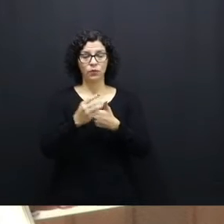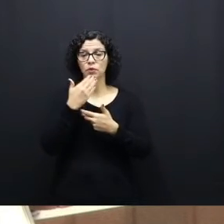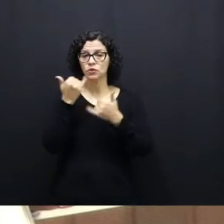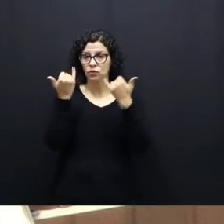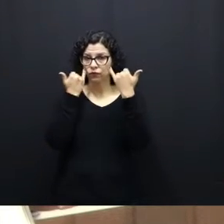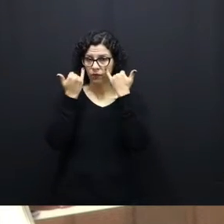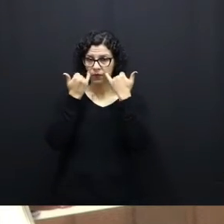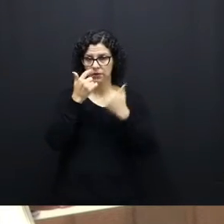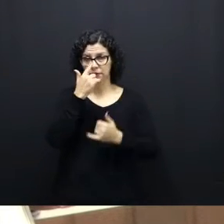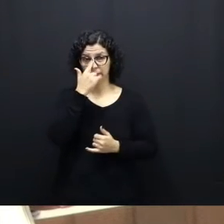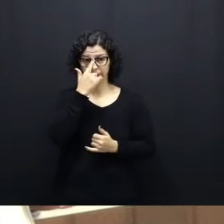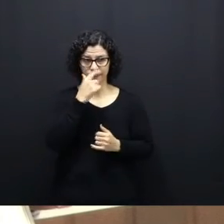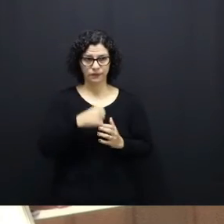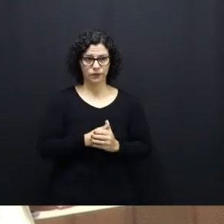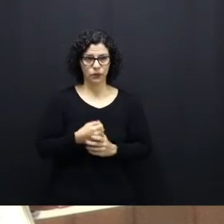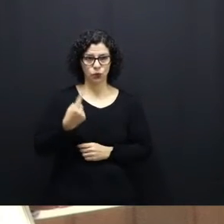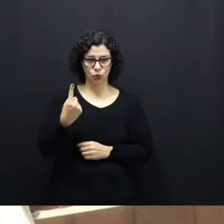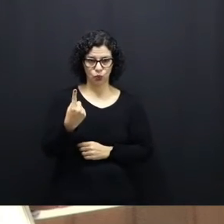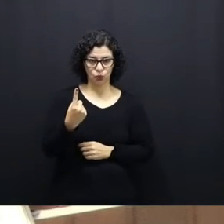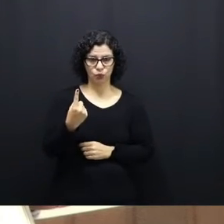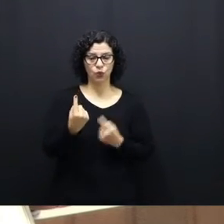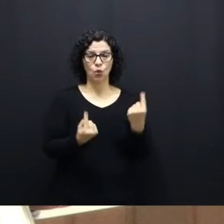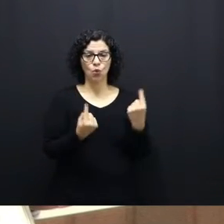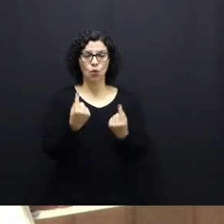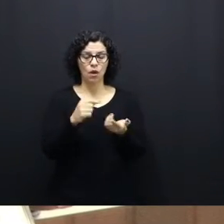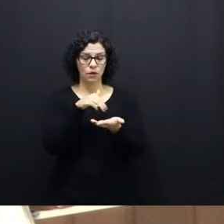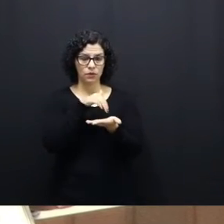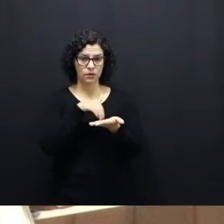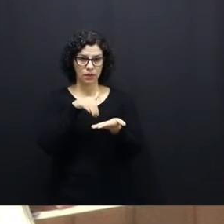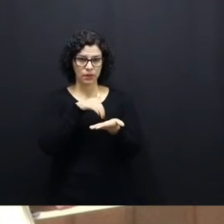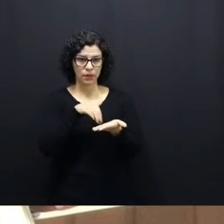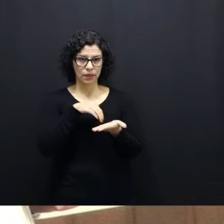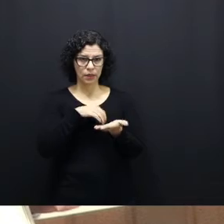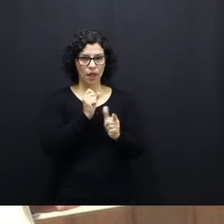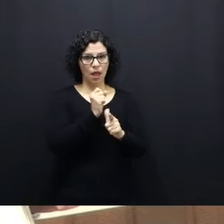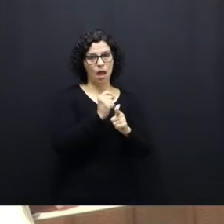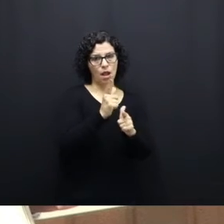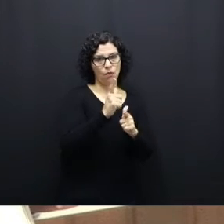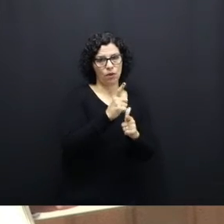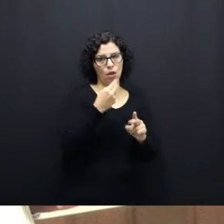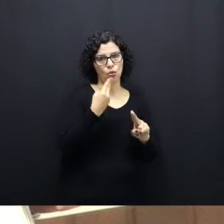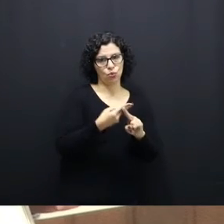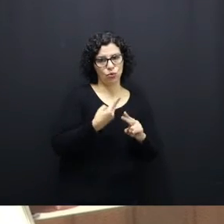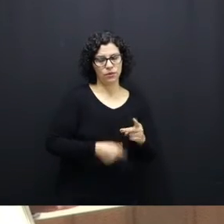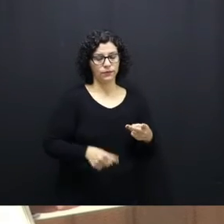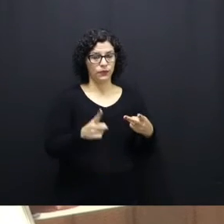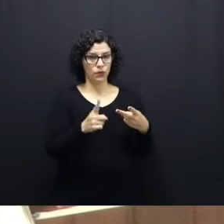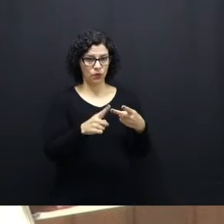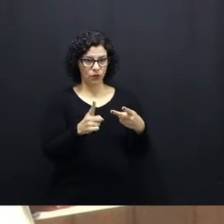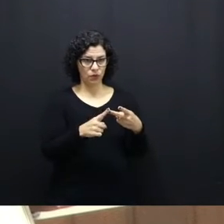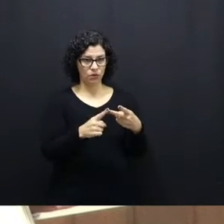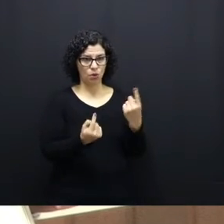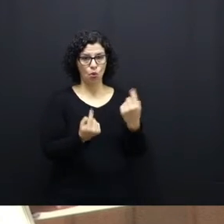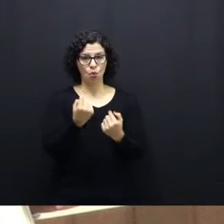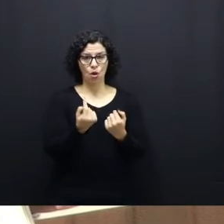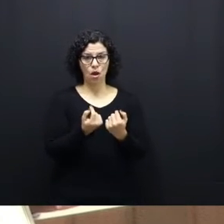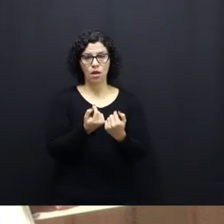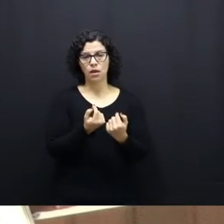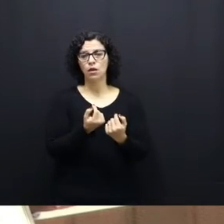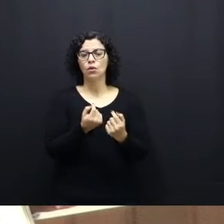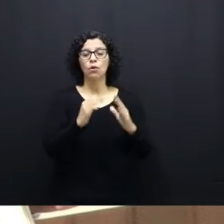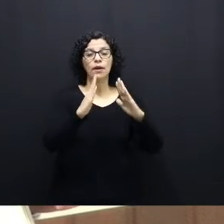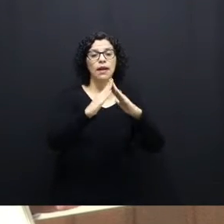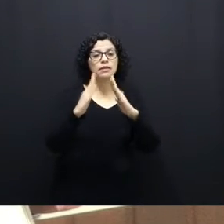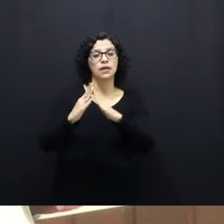informação o número um quais secretarias pagam aluguel número dois Qual o valor de